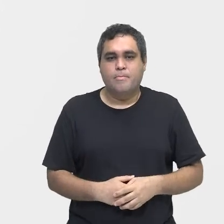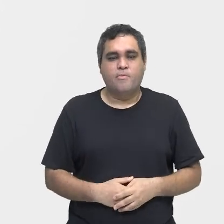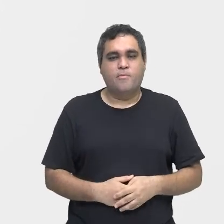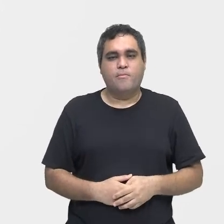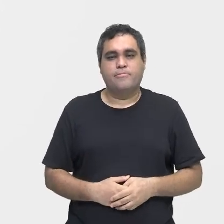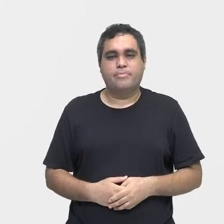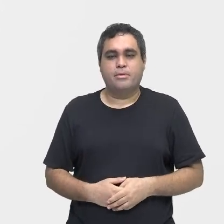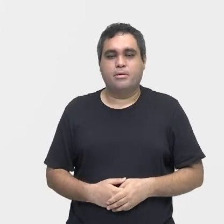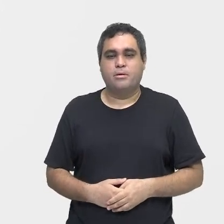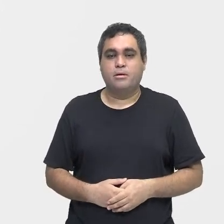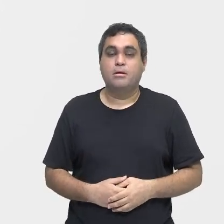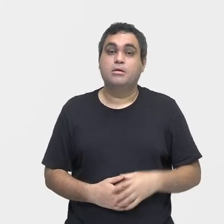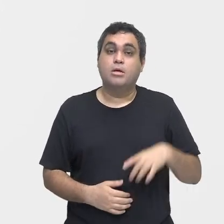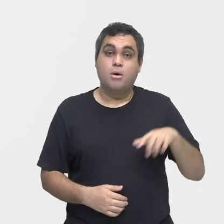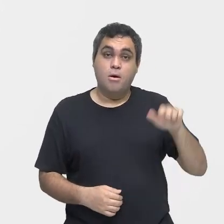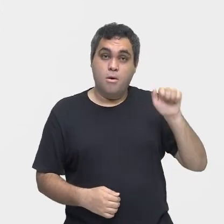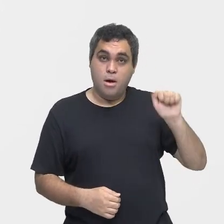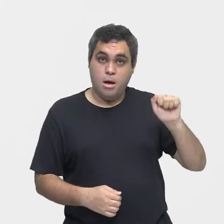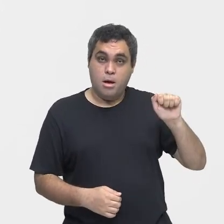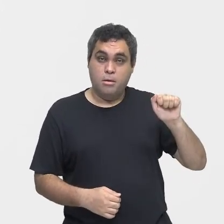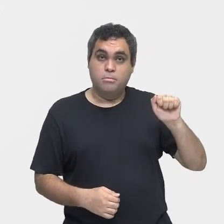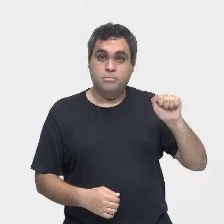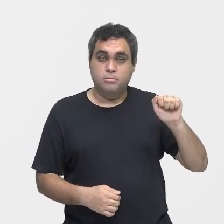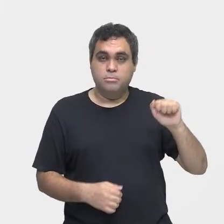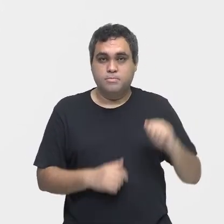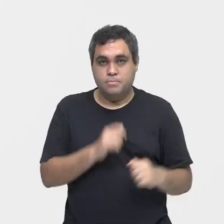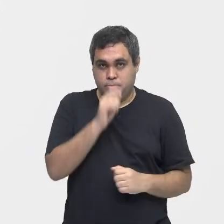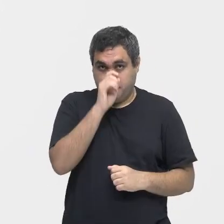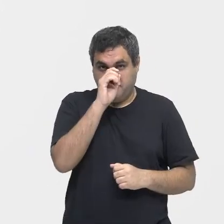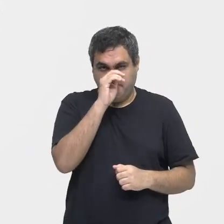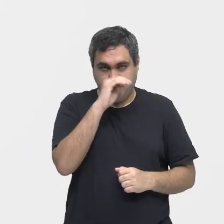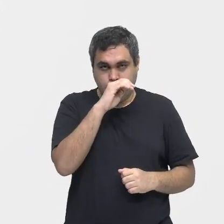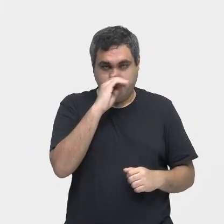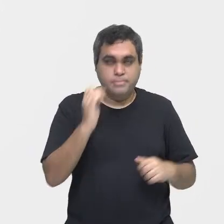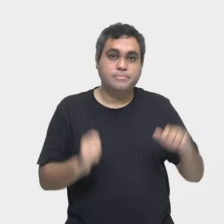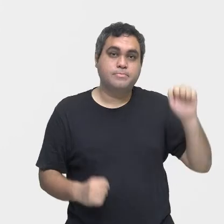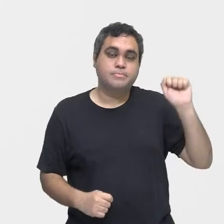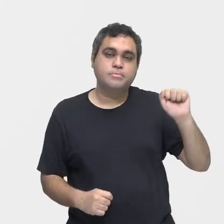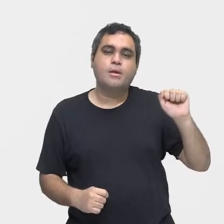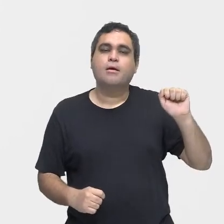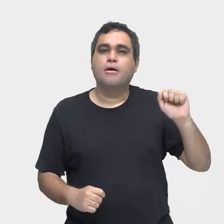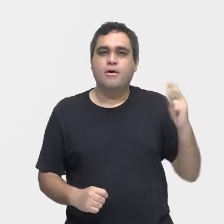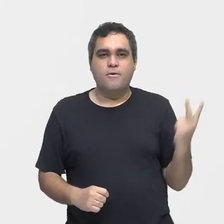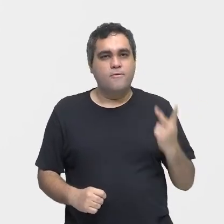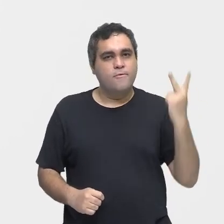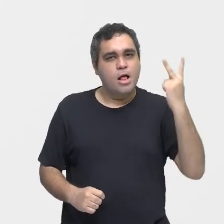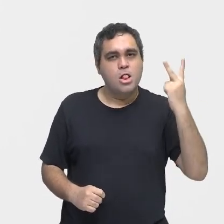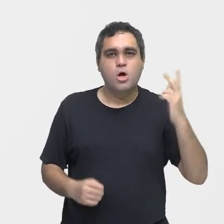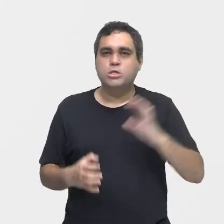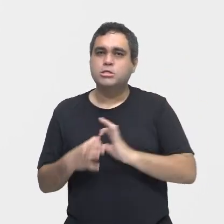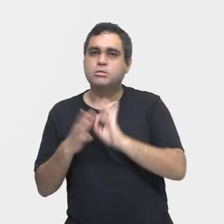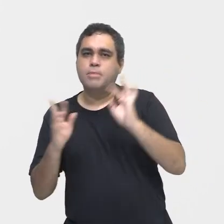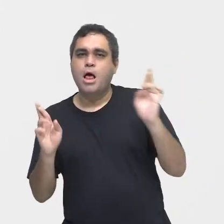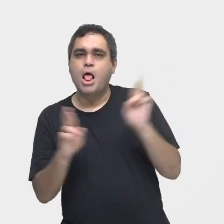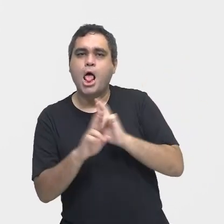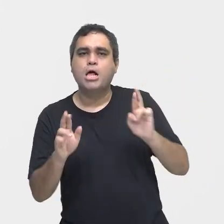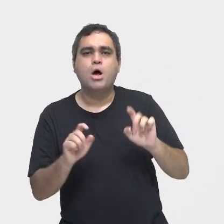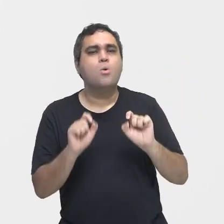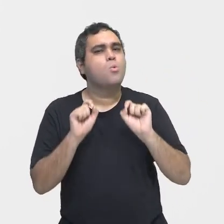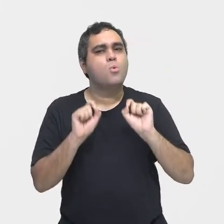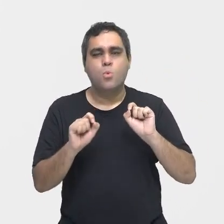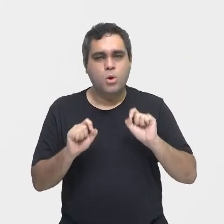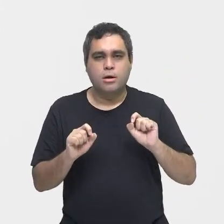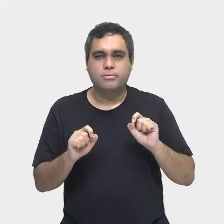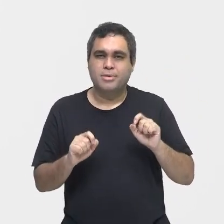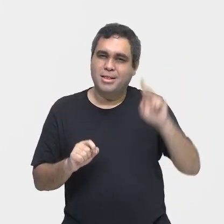só, a questão número 1, que faz a pergunta assim, da letra A, diz, o que os valores têm a ver com a liberdade? Nós